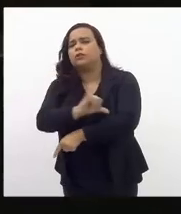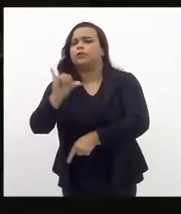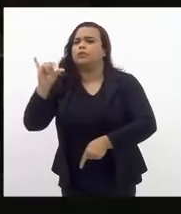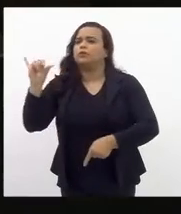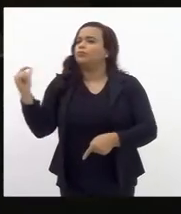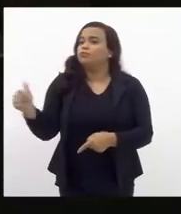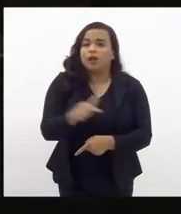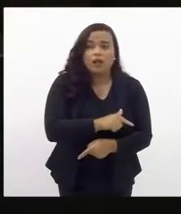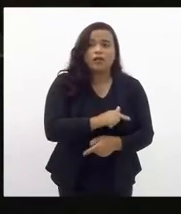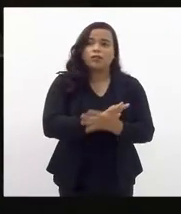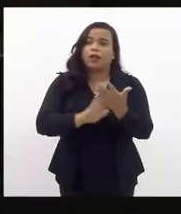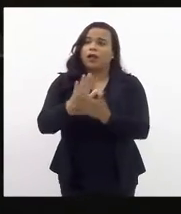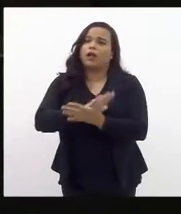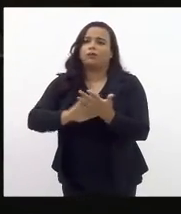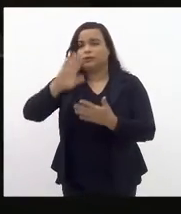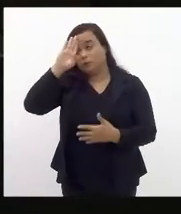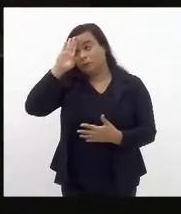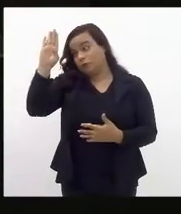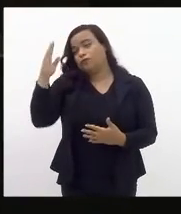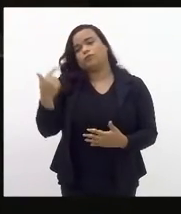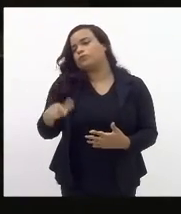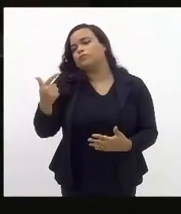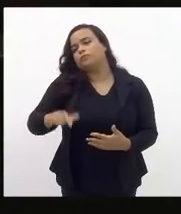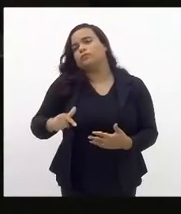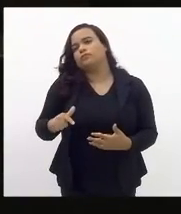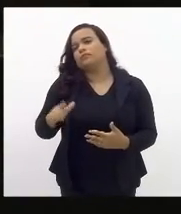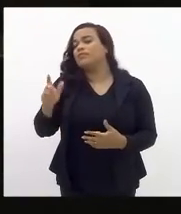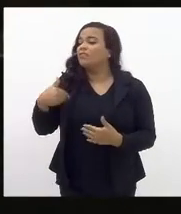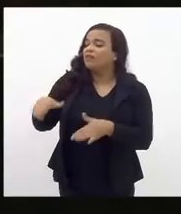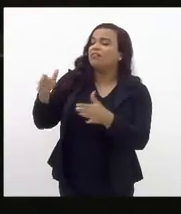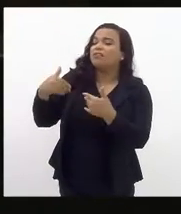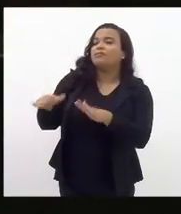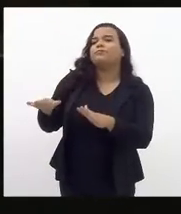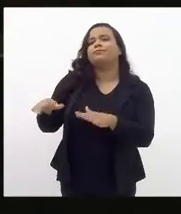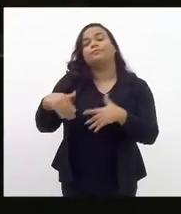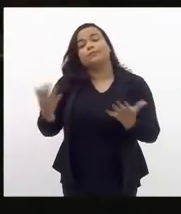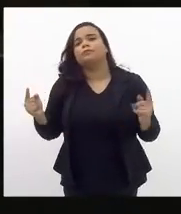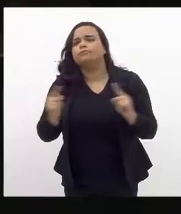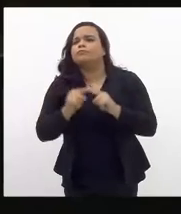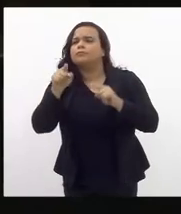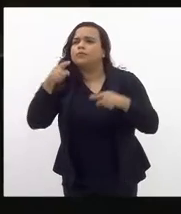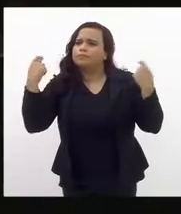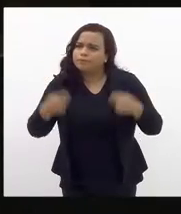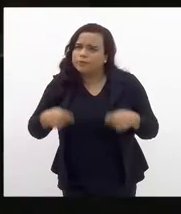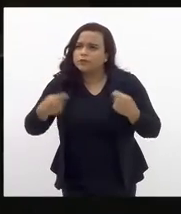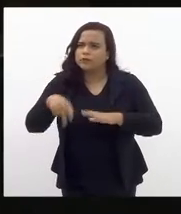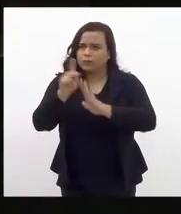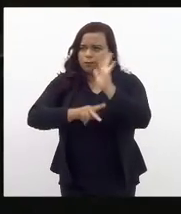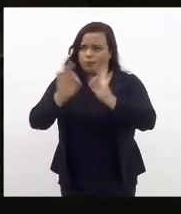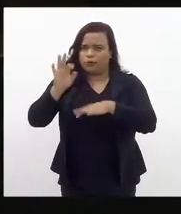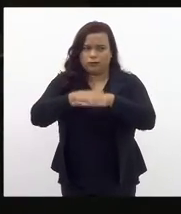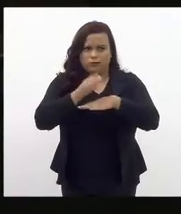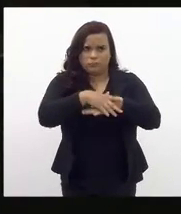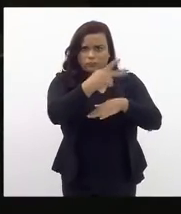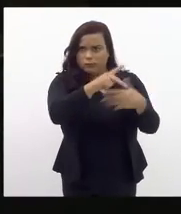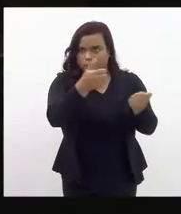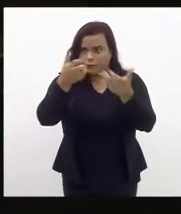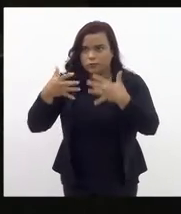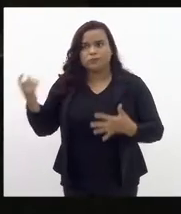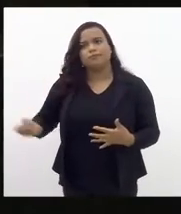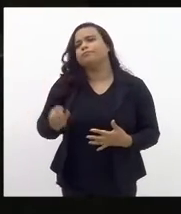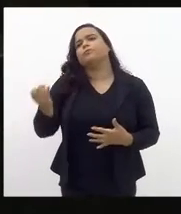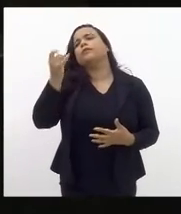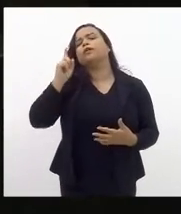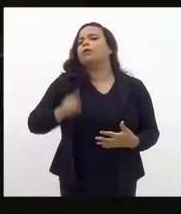infelizmente, não tem a prioridade que deveria ter. Então, nesse sentido, é fundamental o projeto que Vossa Excelência apresenta.